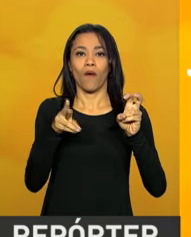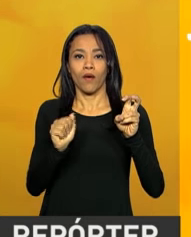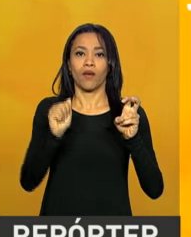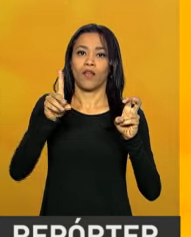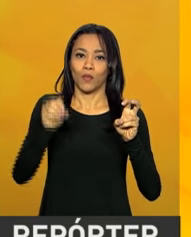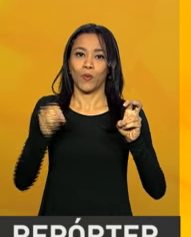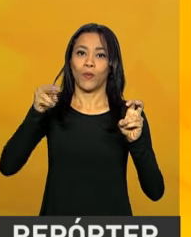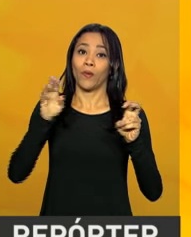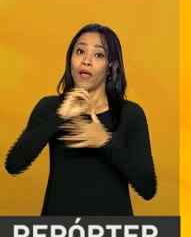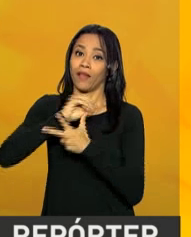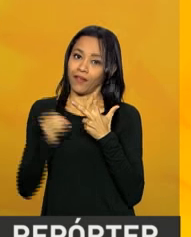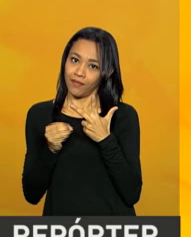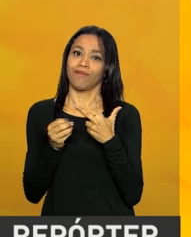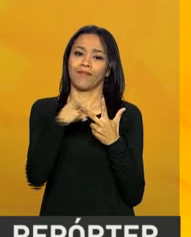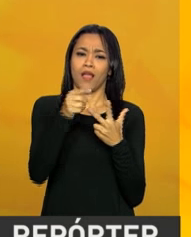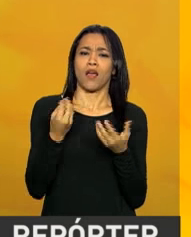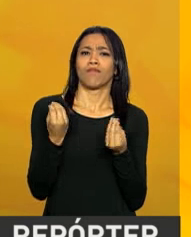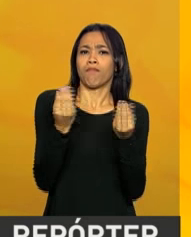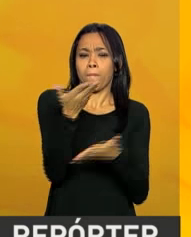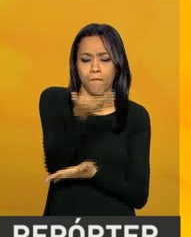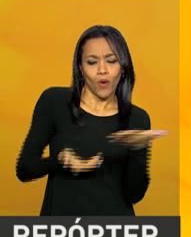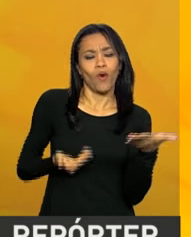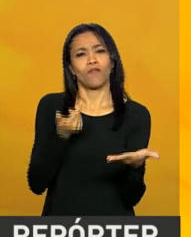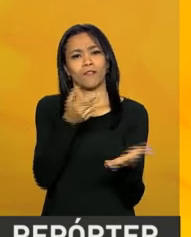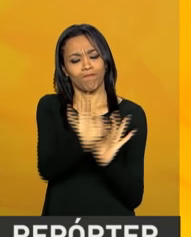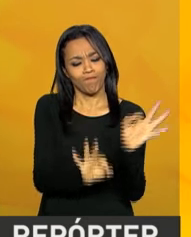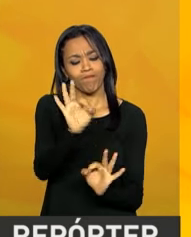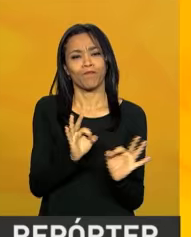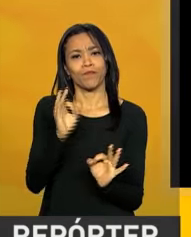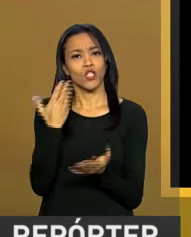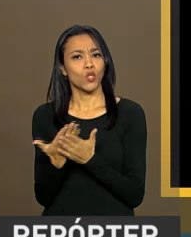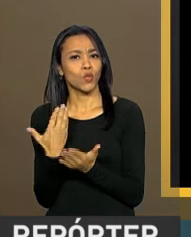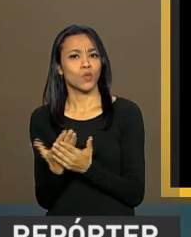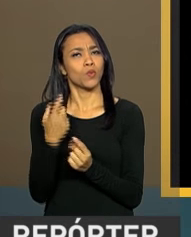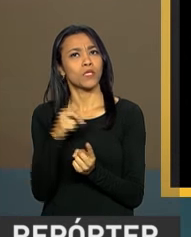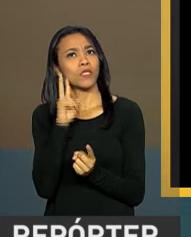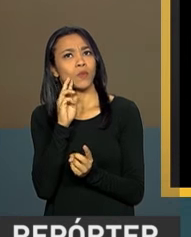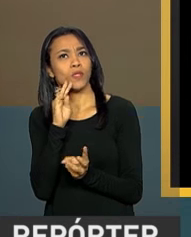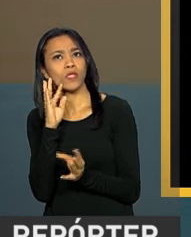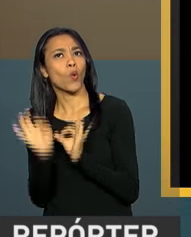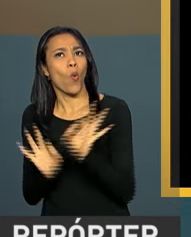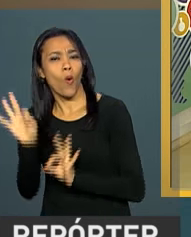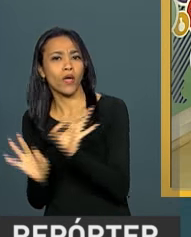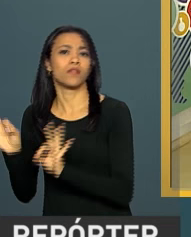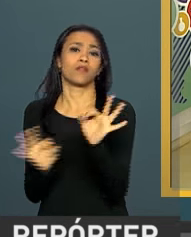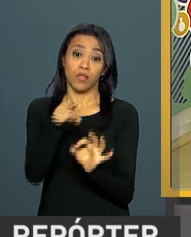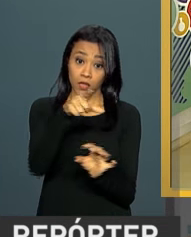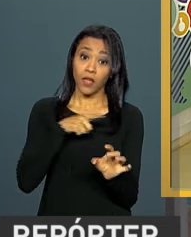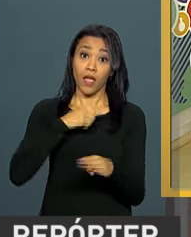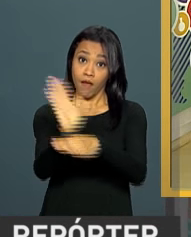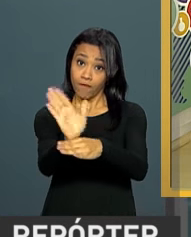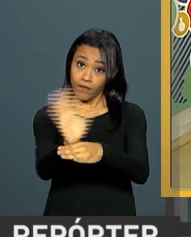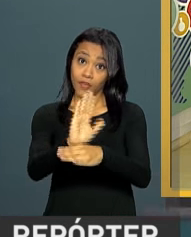internet além de oferecer simulados e ajudar na montagem de um plano de estudos o espaço com vídeoaulas e um programa